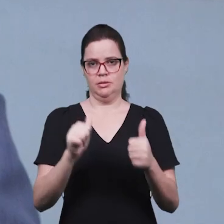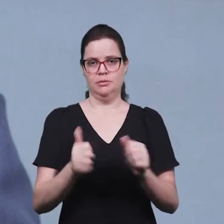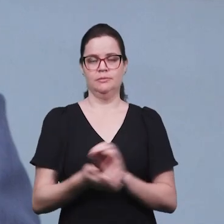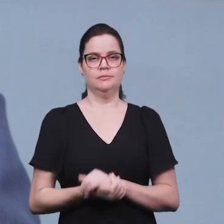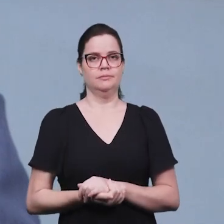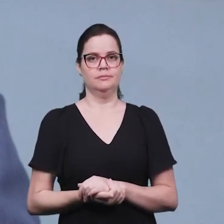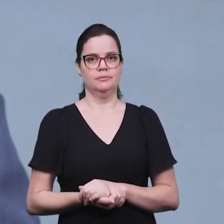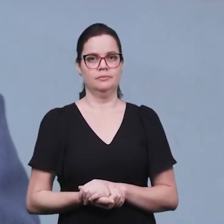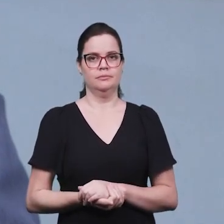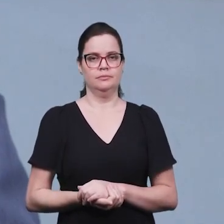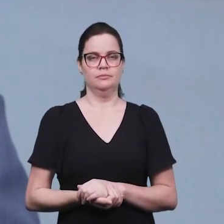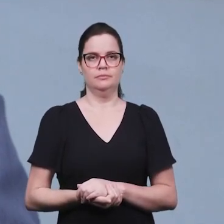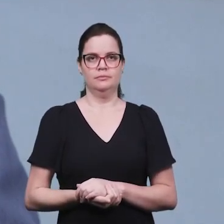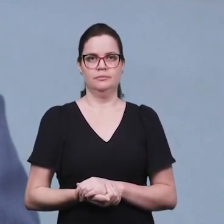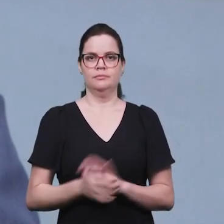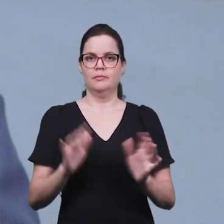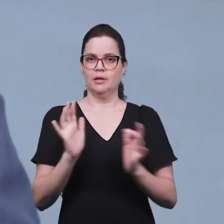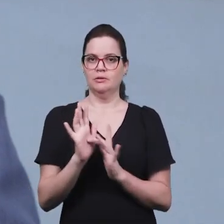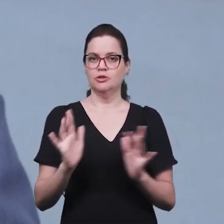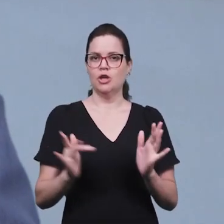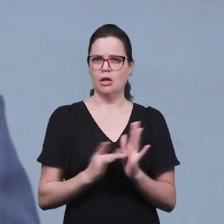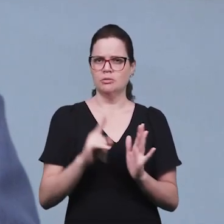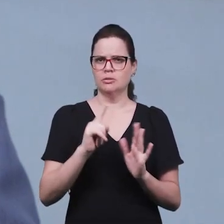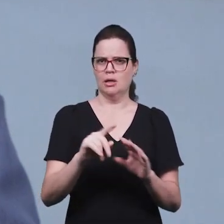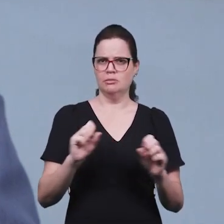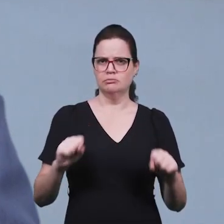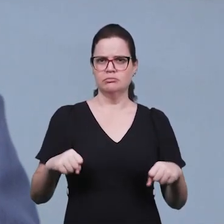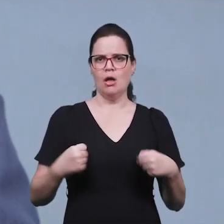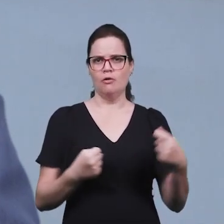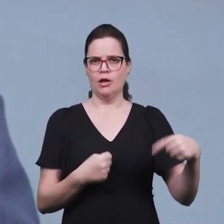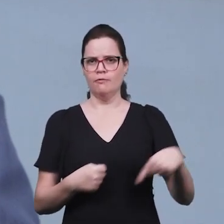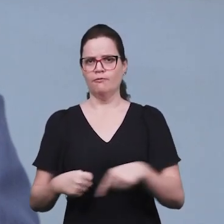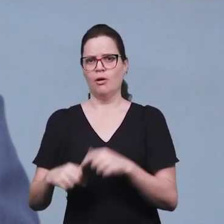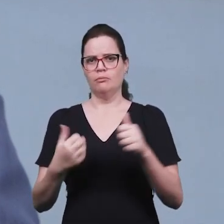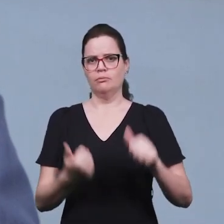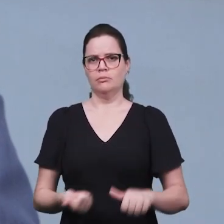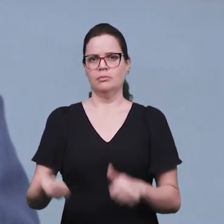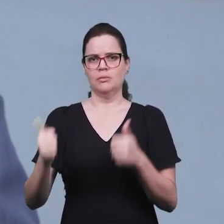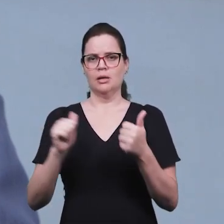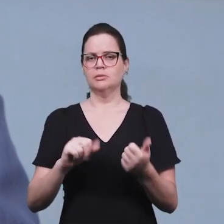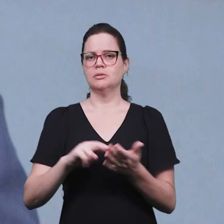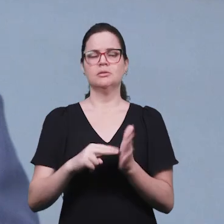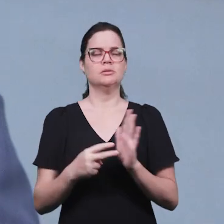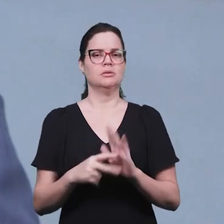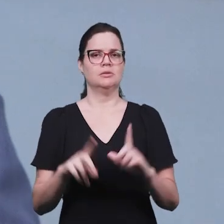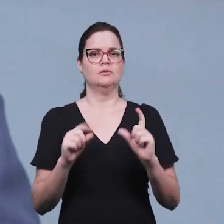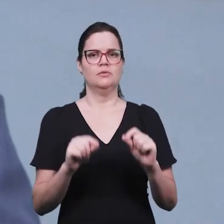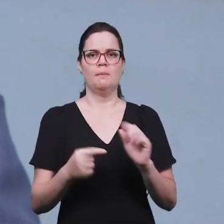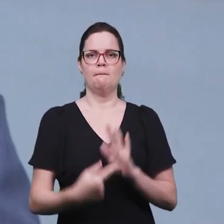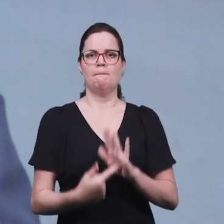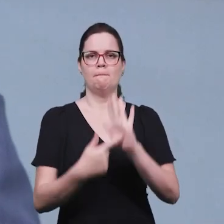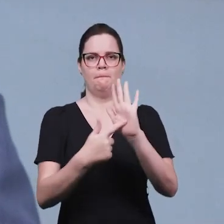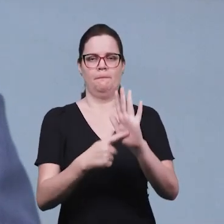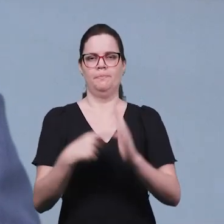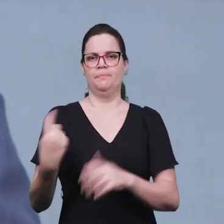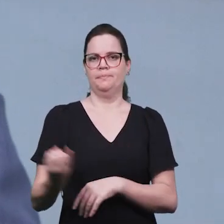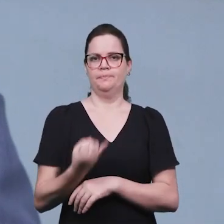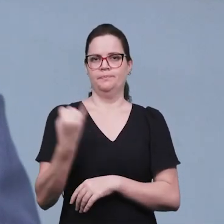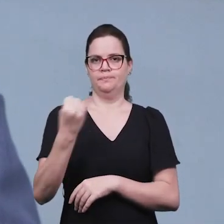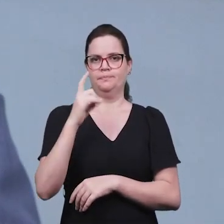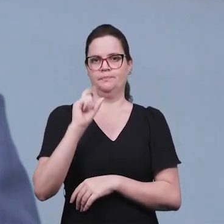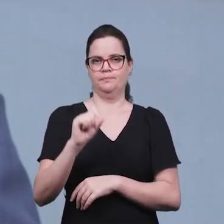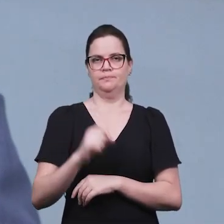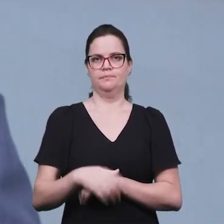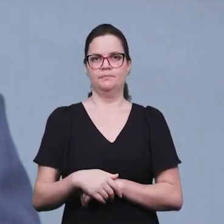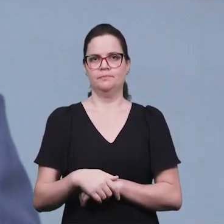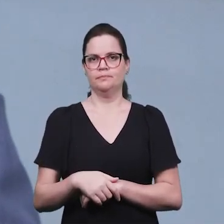esforço empreendido por Jesus para receber esse batismo nos fala da importância